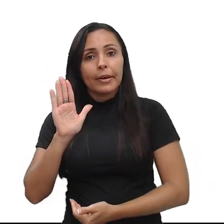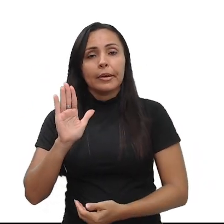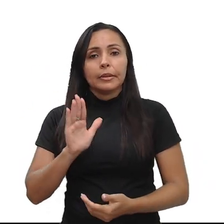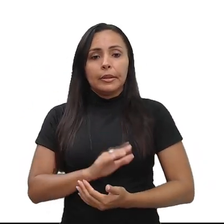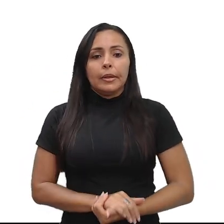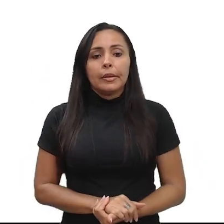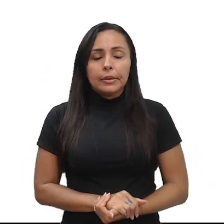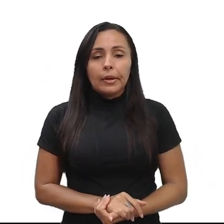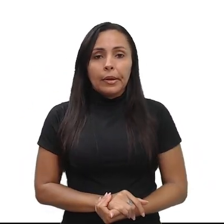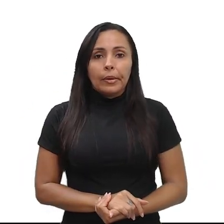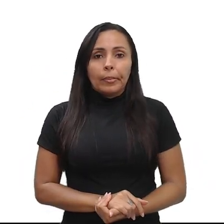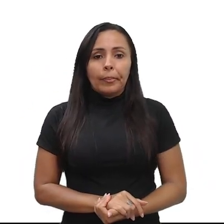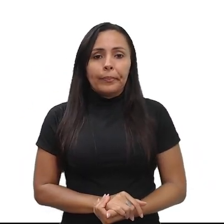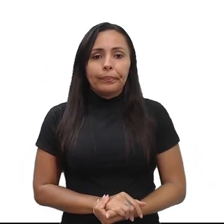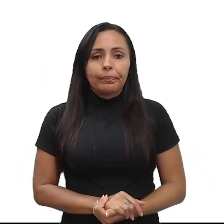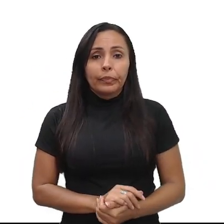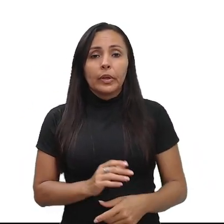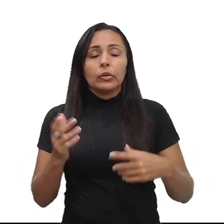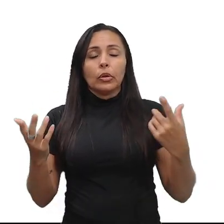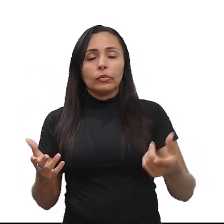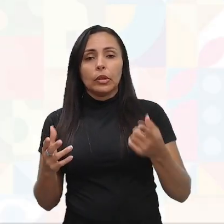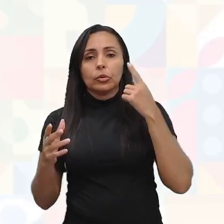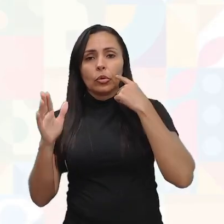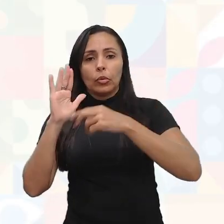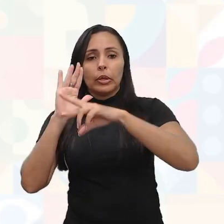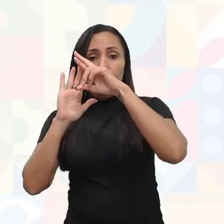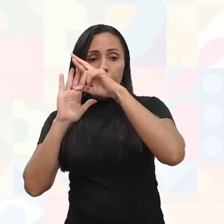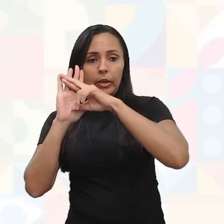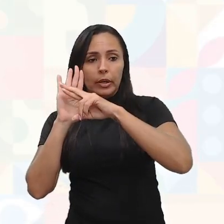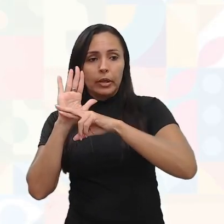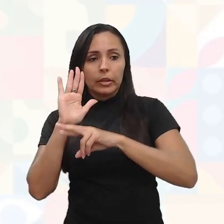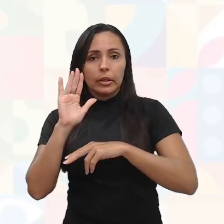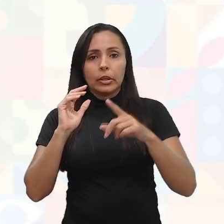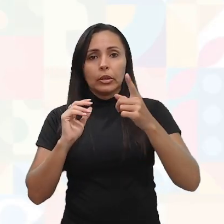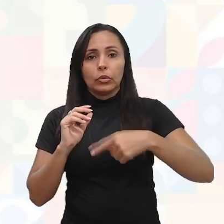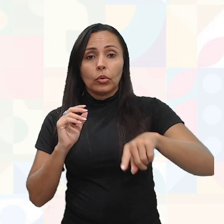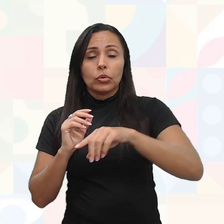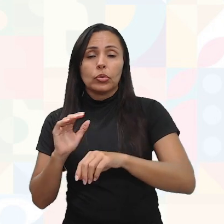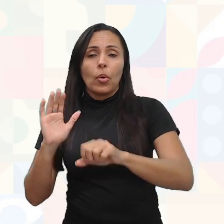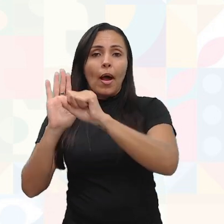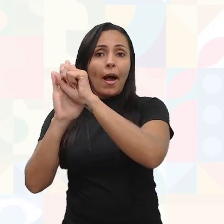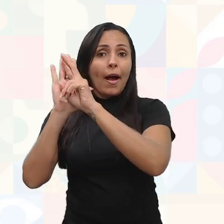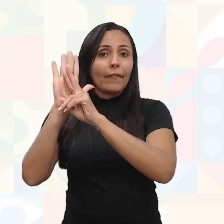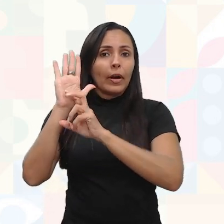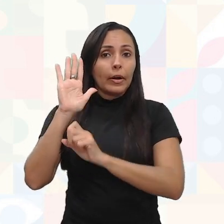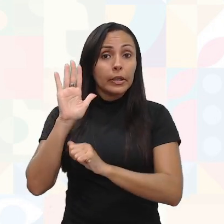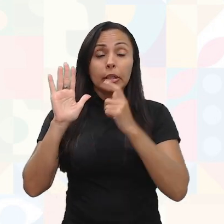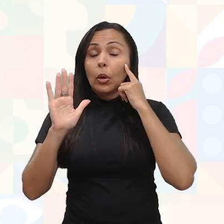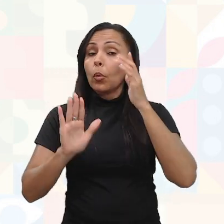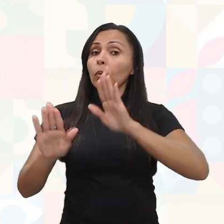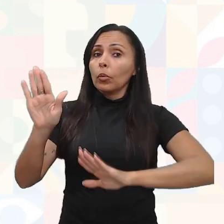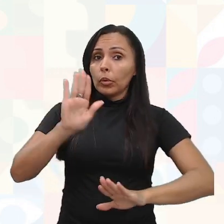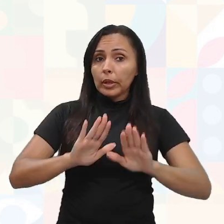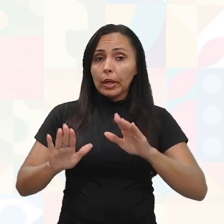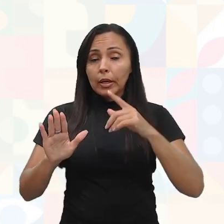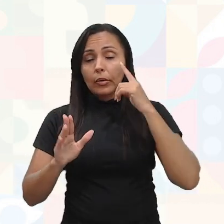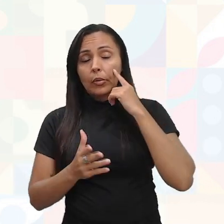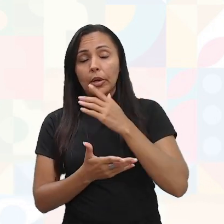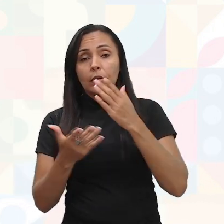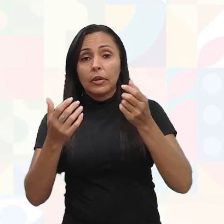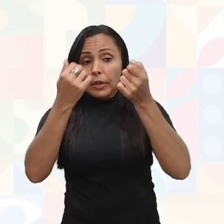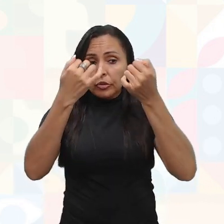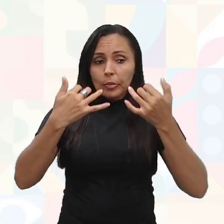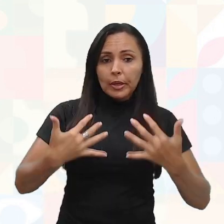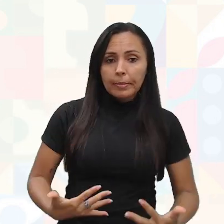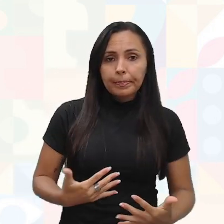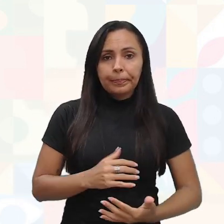vamos ir com as regras de conduta do nosso AVA. Então, cuidado aí com o propósito que você vai definir para o